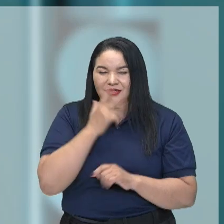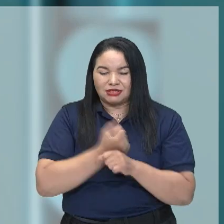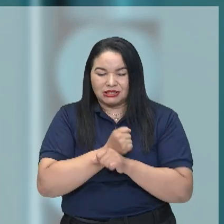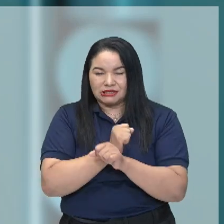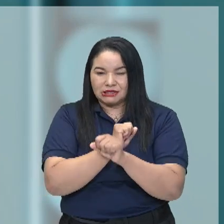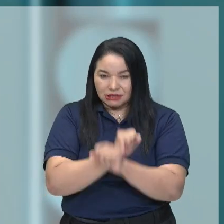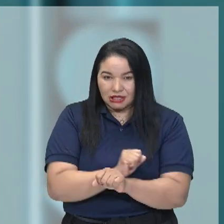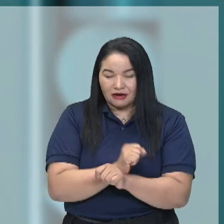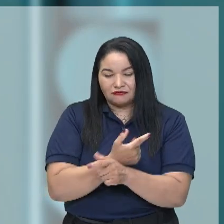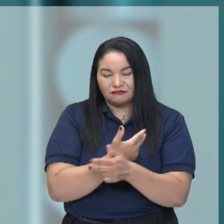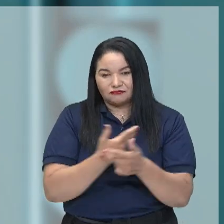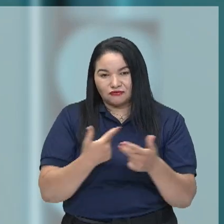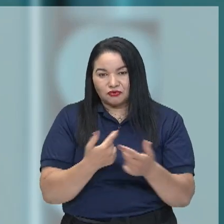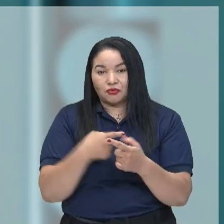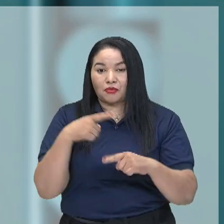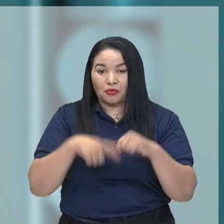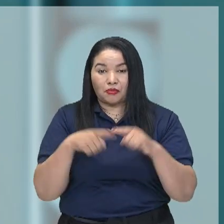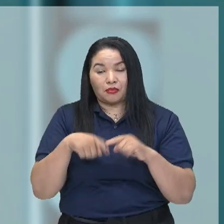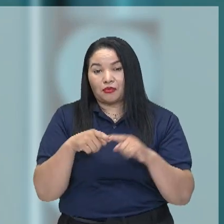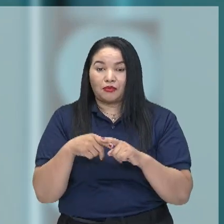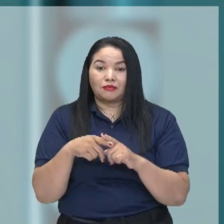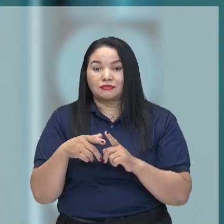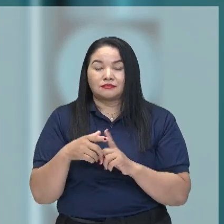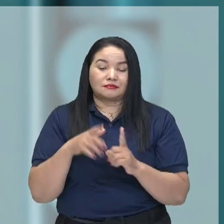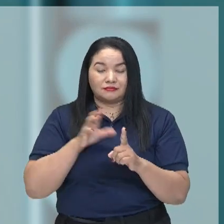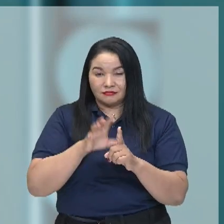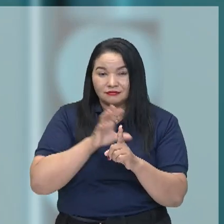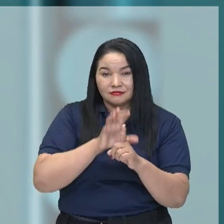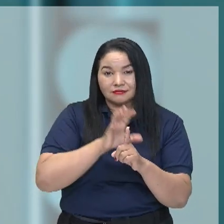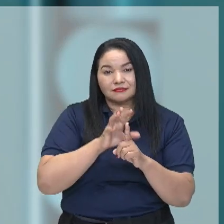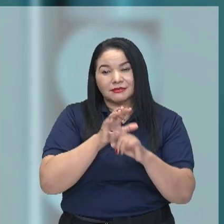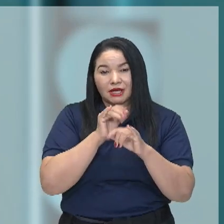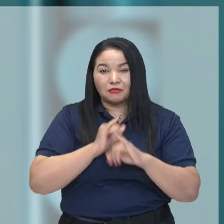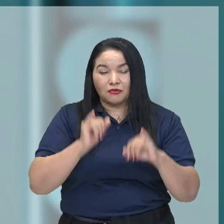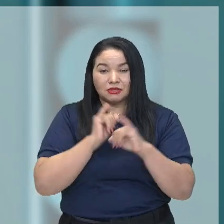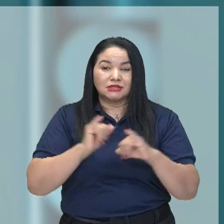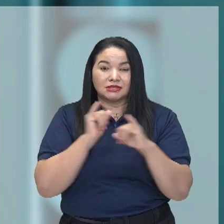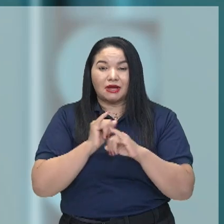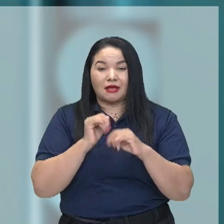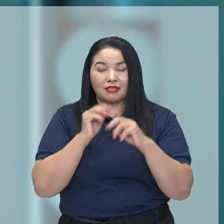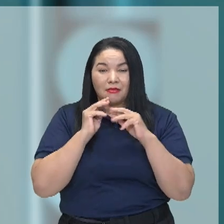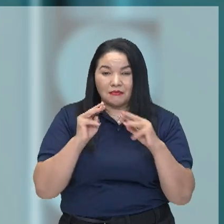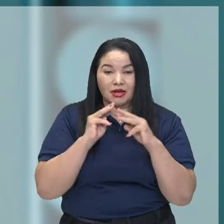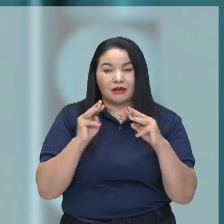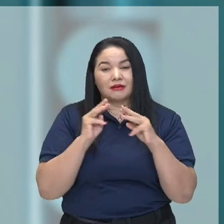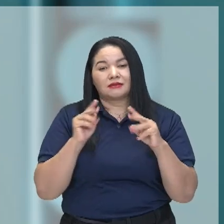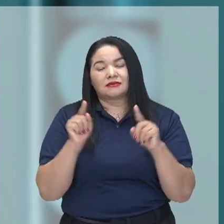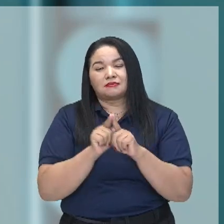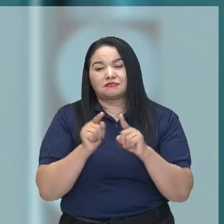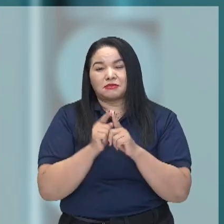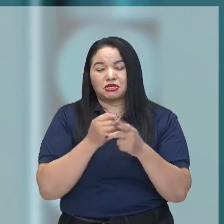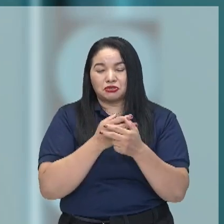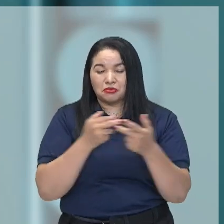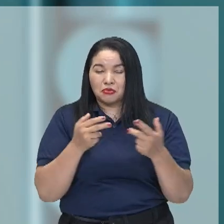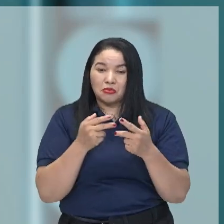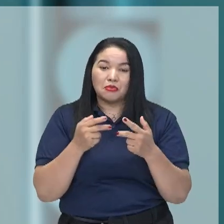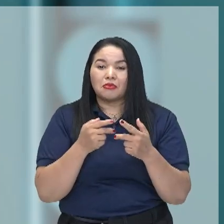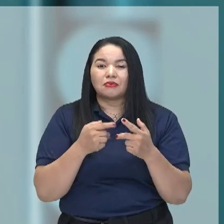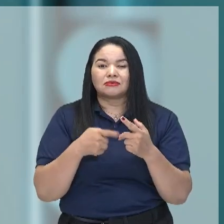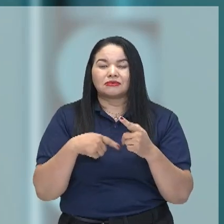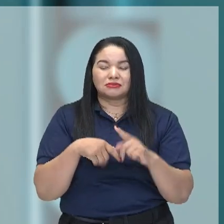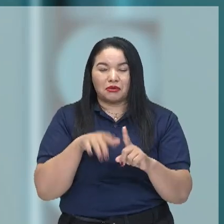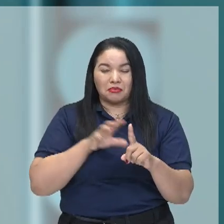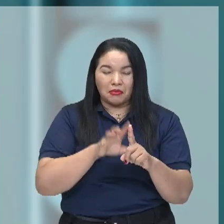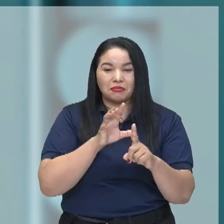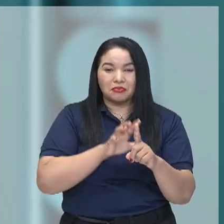desses mecanismos, escravos da publicidade, escravos desse monte de coisas que nos